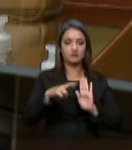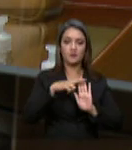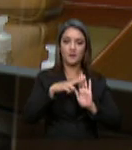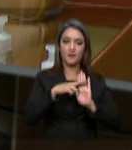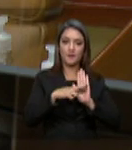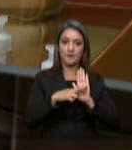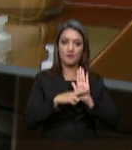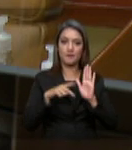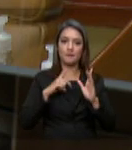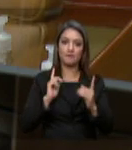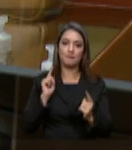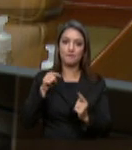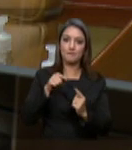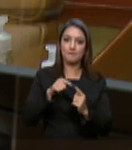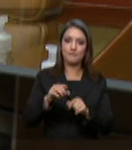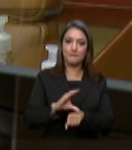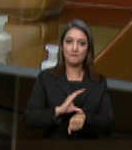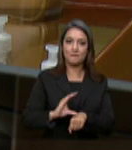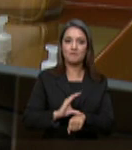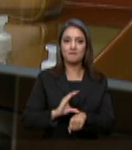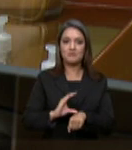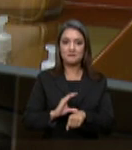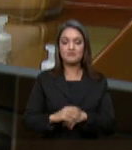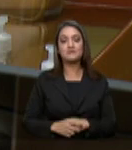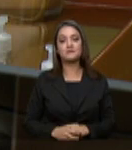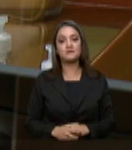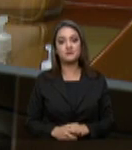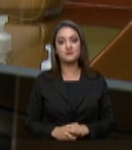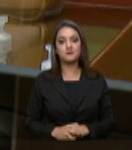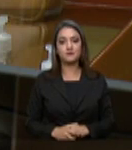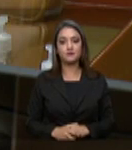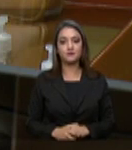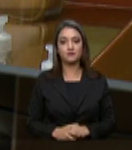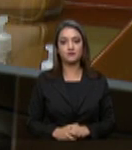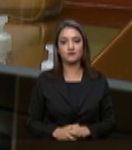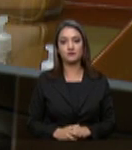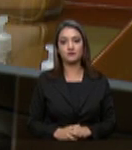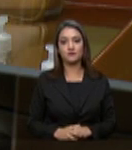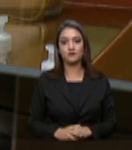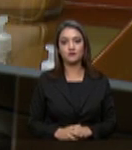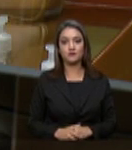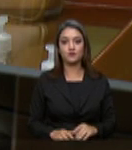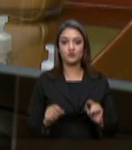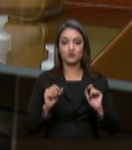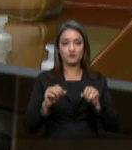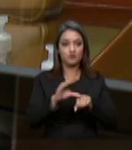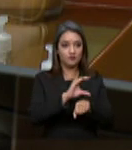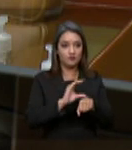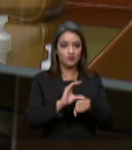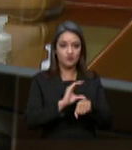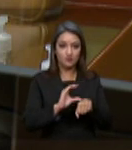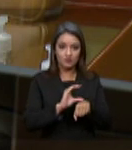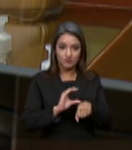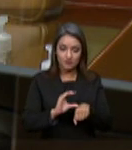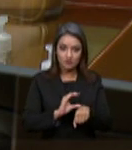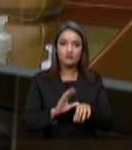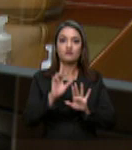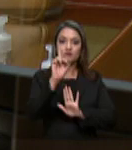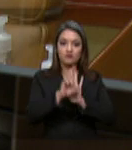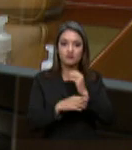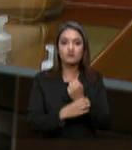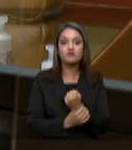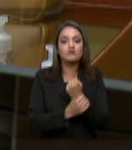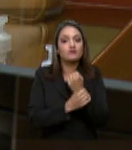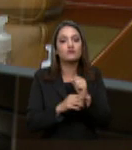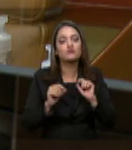este a estes objetivos da Constituição ademais o que a constituição o constitucionalismo direito